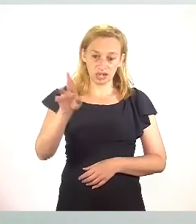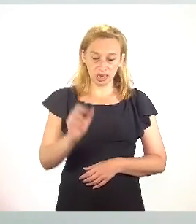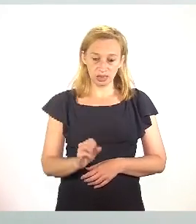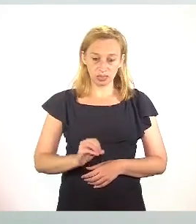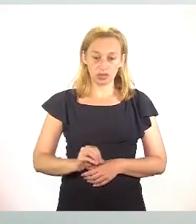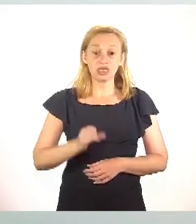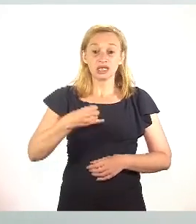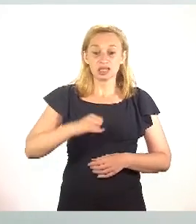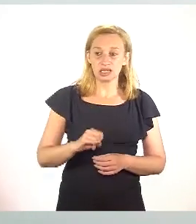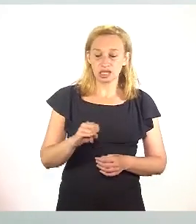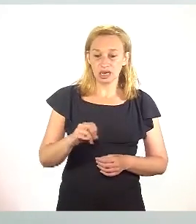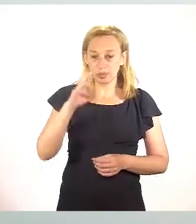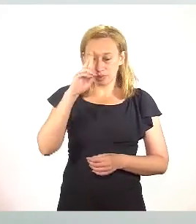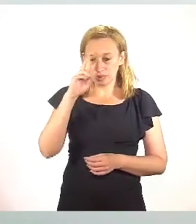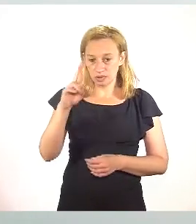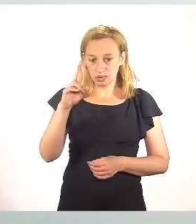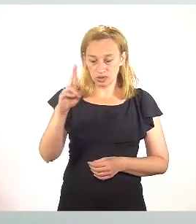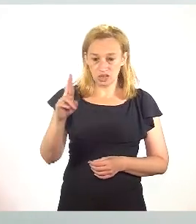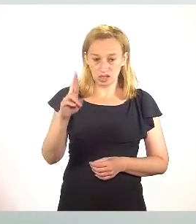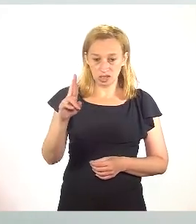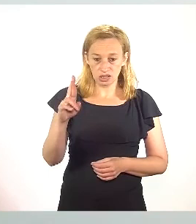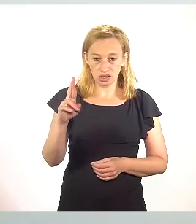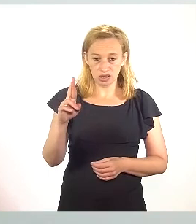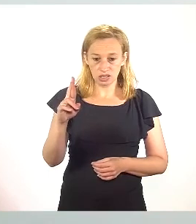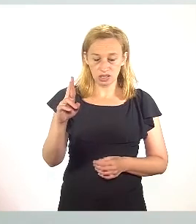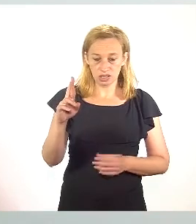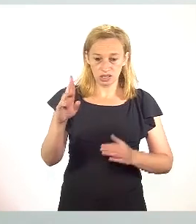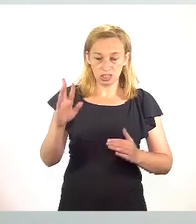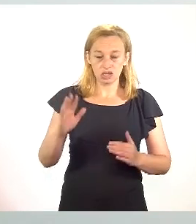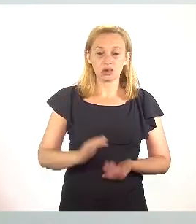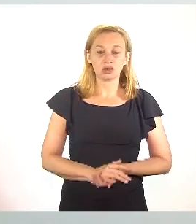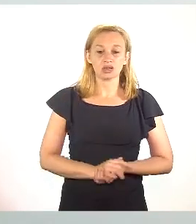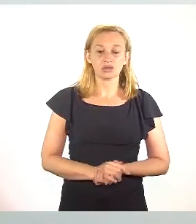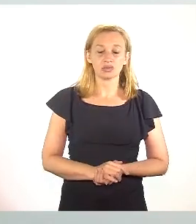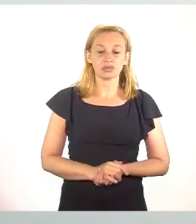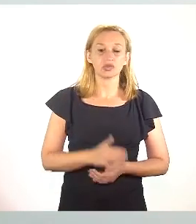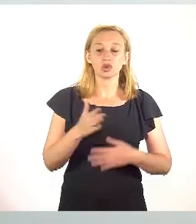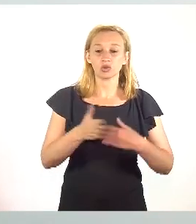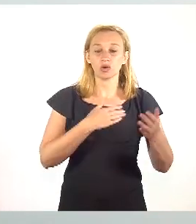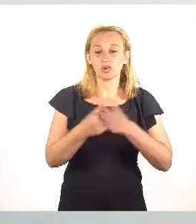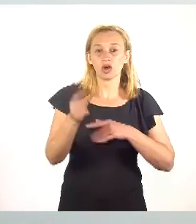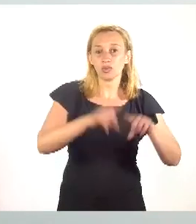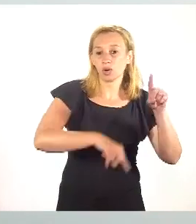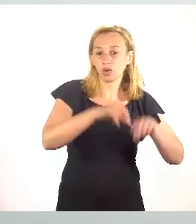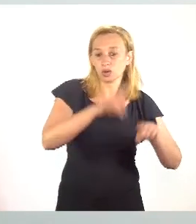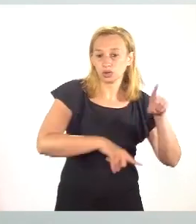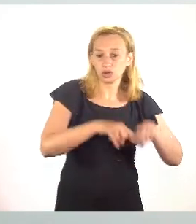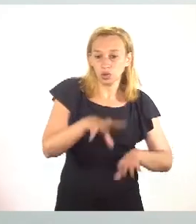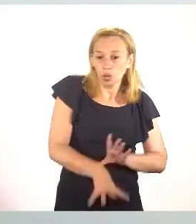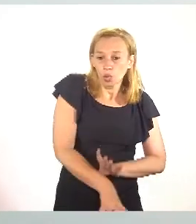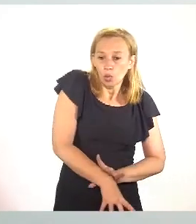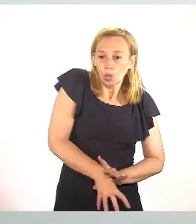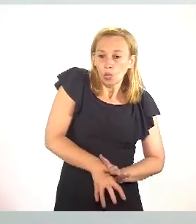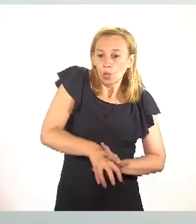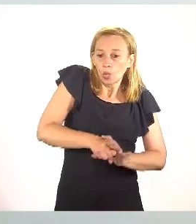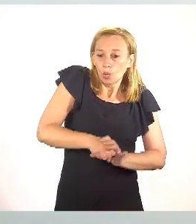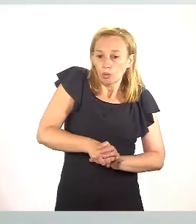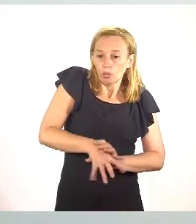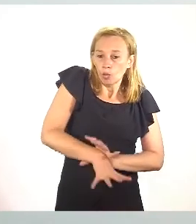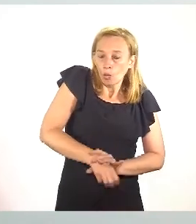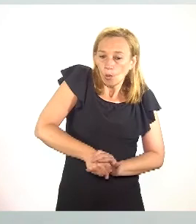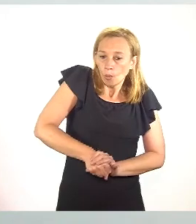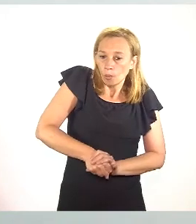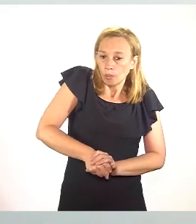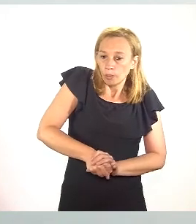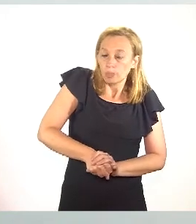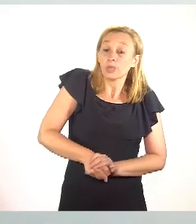conseguisse, e a gente já tentou isso muitas vezes, que qualquer produto que é ser extraído do solo, na hora que ele sai, ele